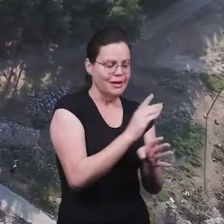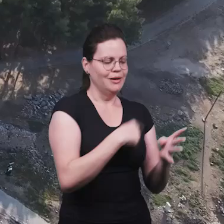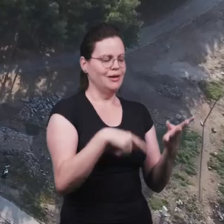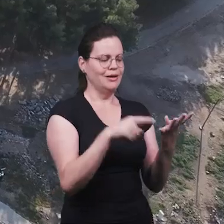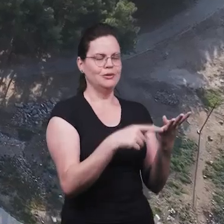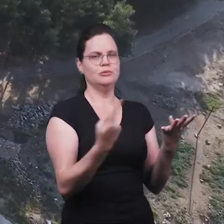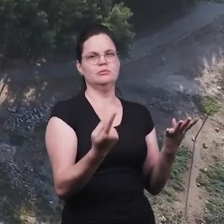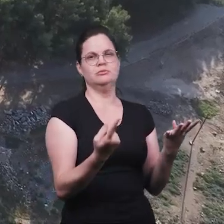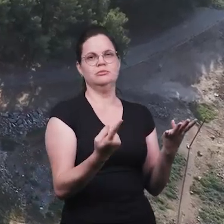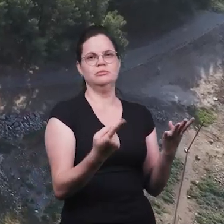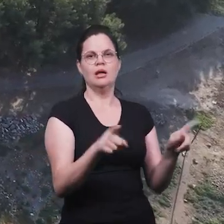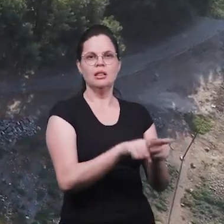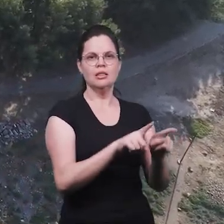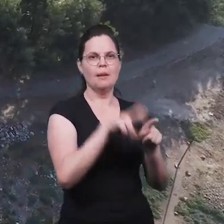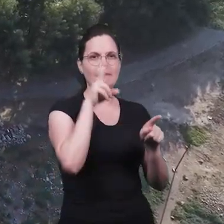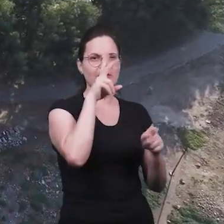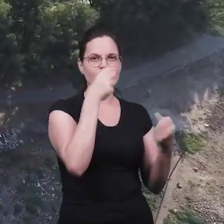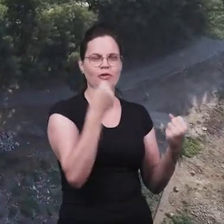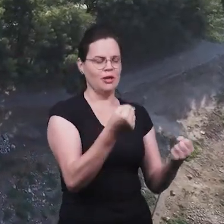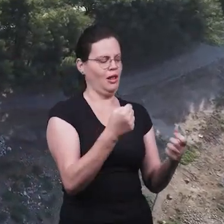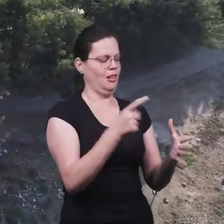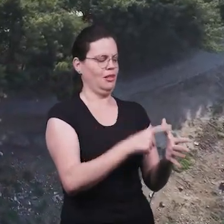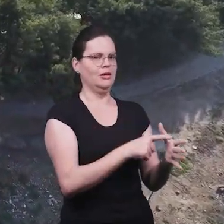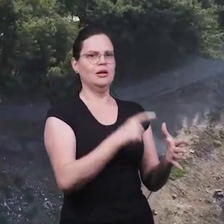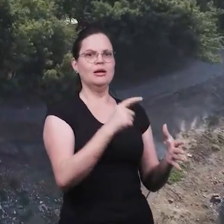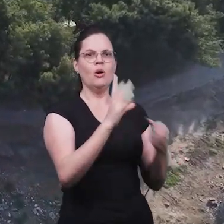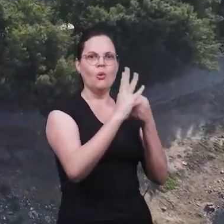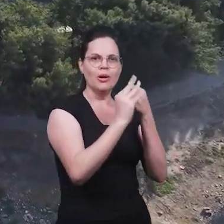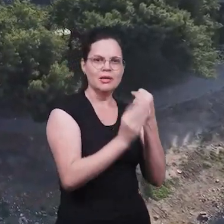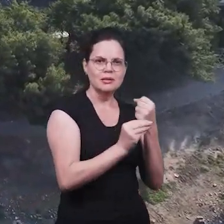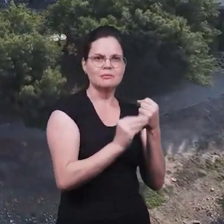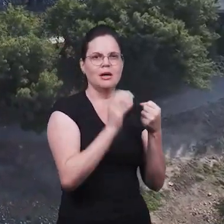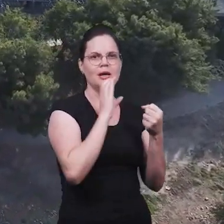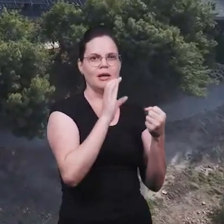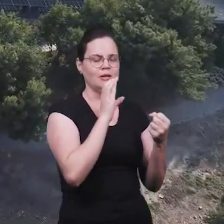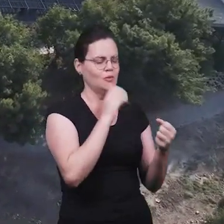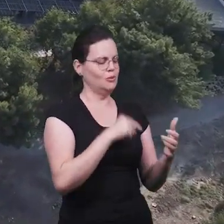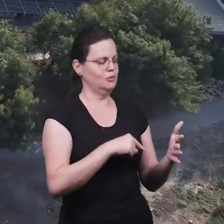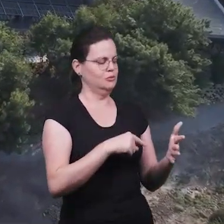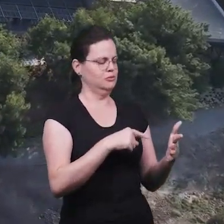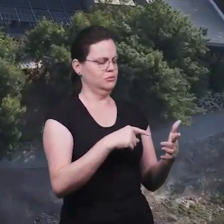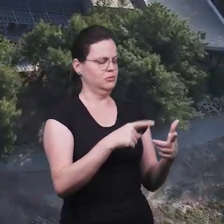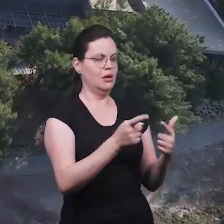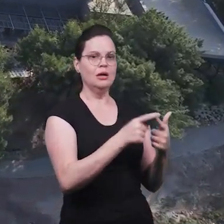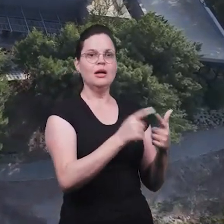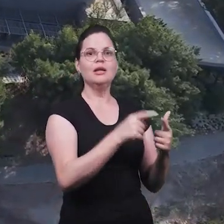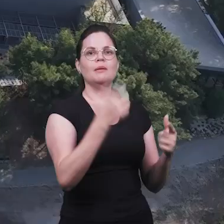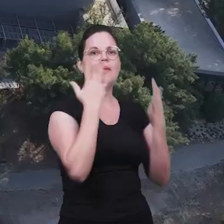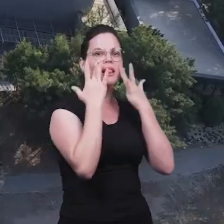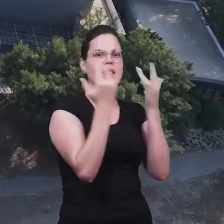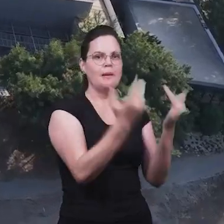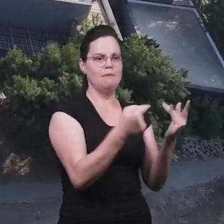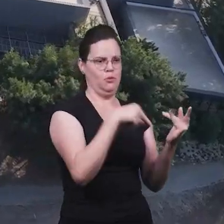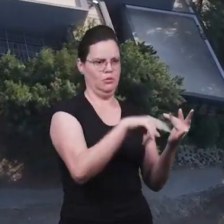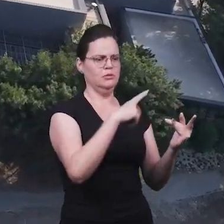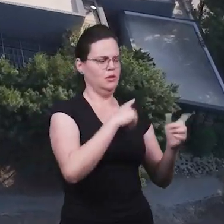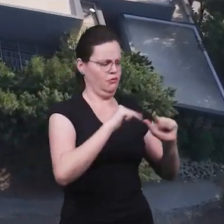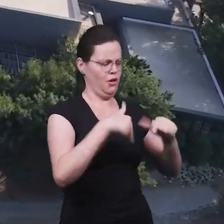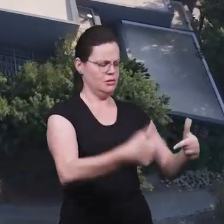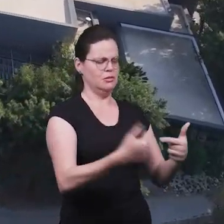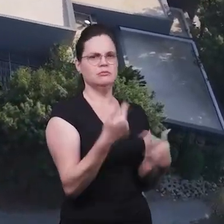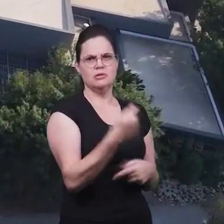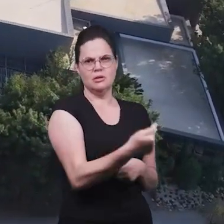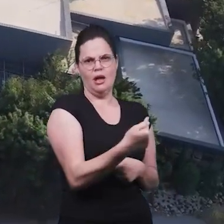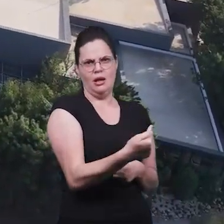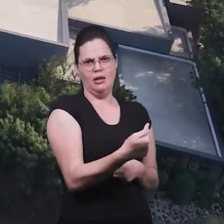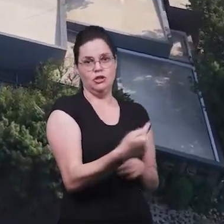de inteligência e discernimento, o Espírito de conselho, também o Espírito de fortaleza, o Espírito de conhecimento e o Espírito também